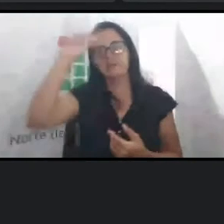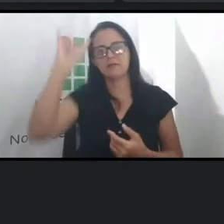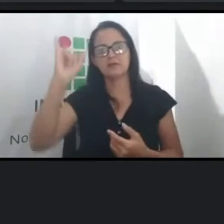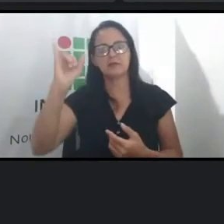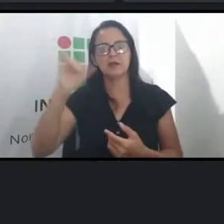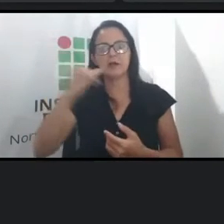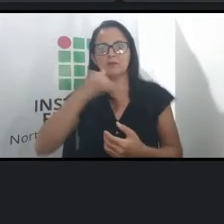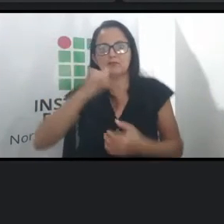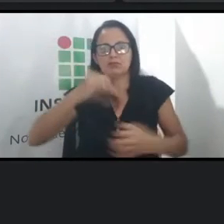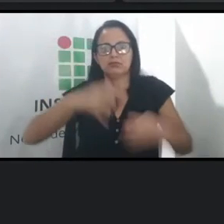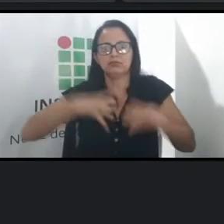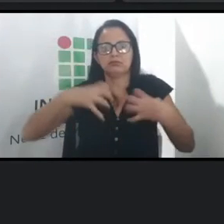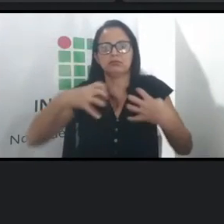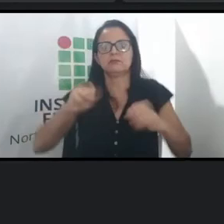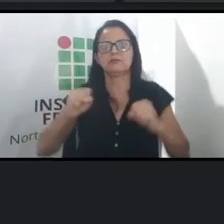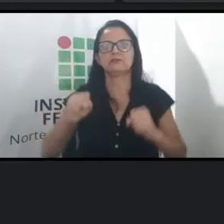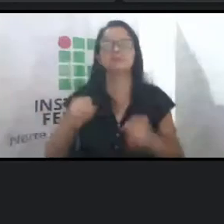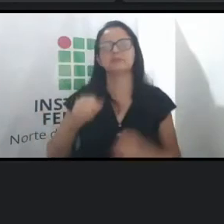eletrocutado.